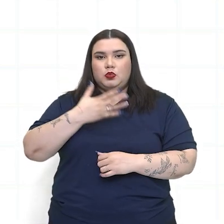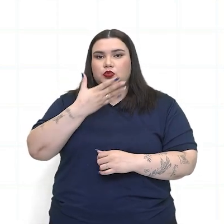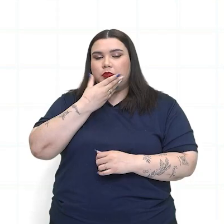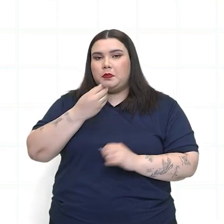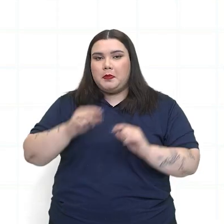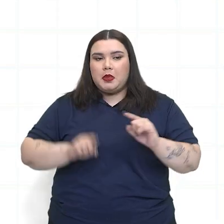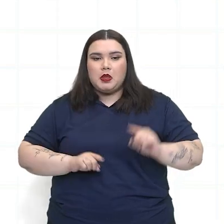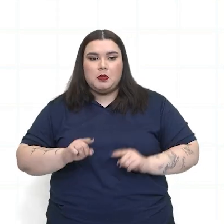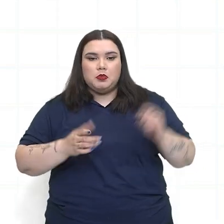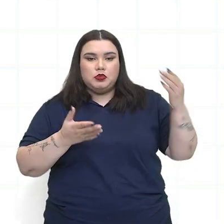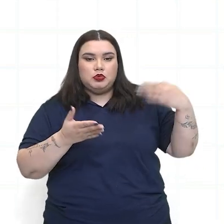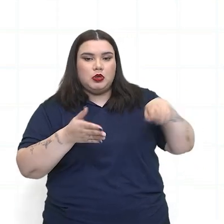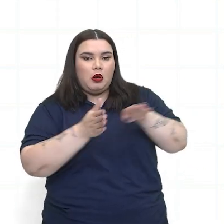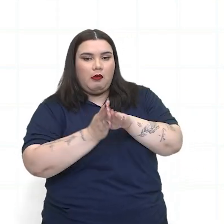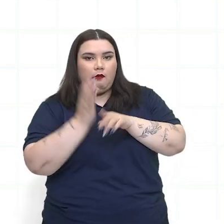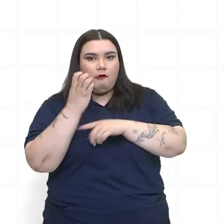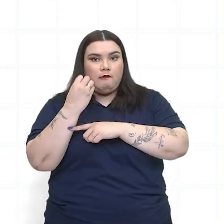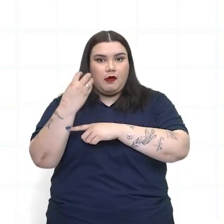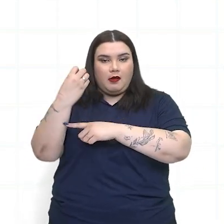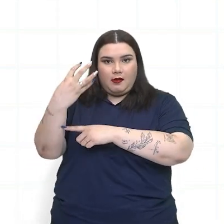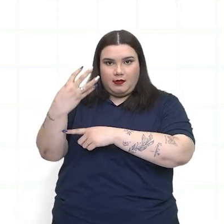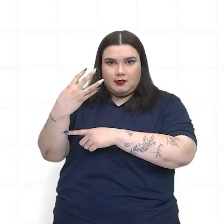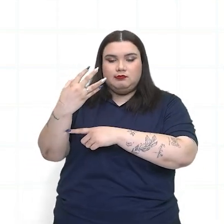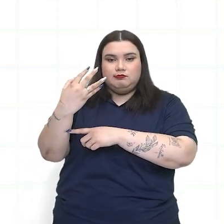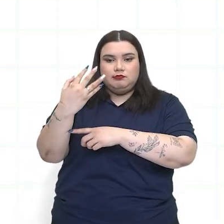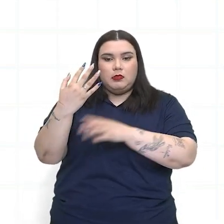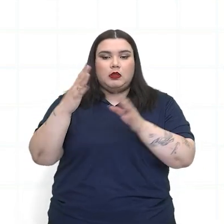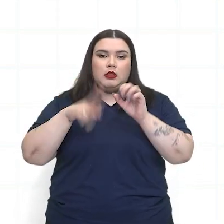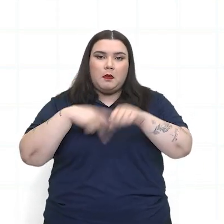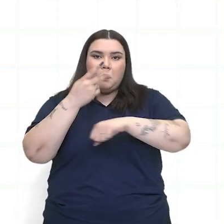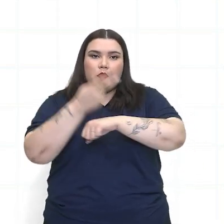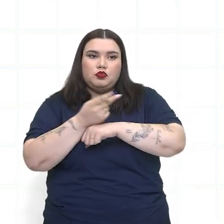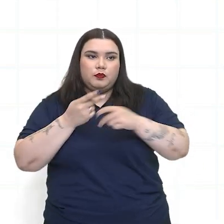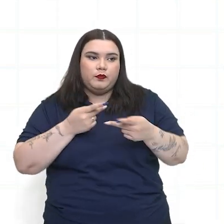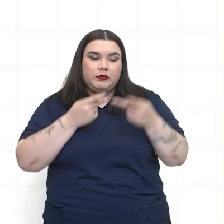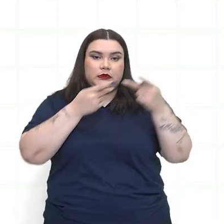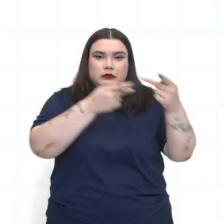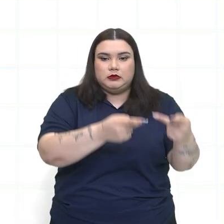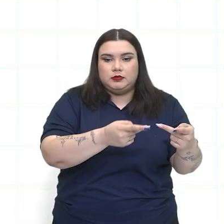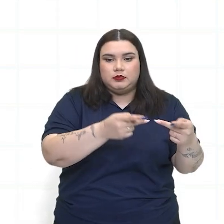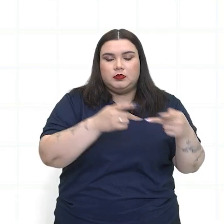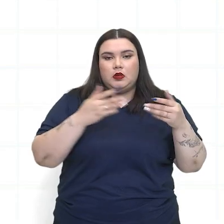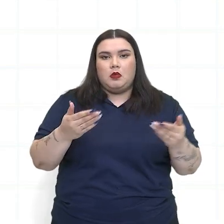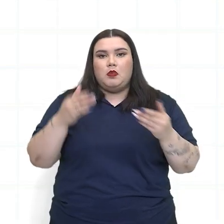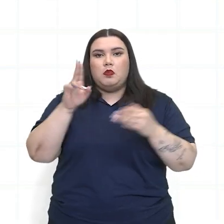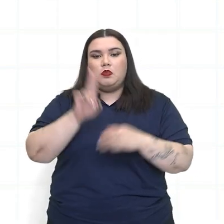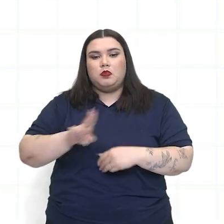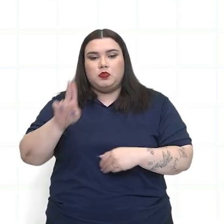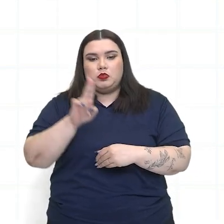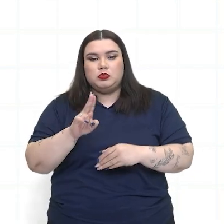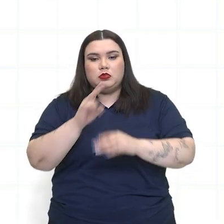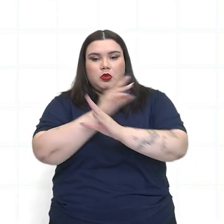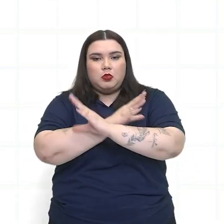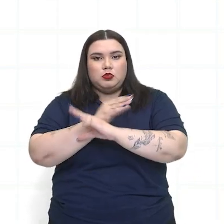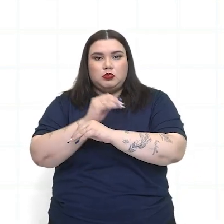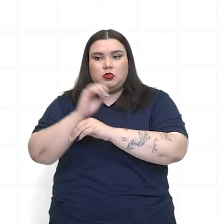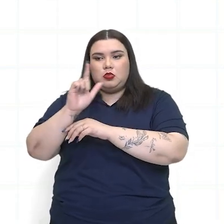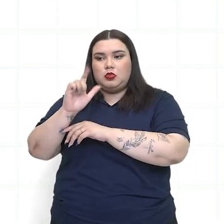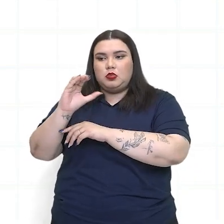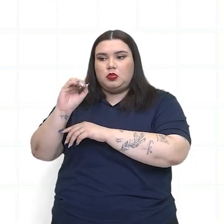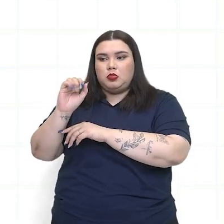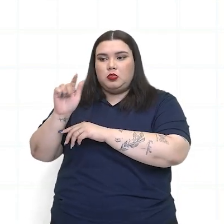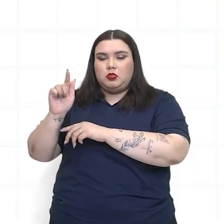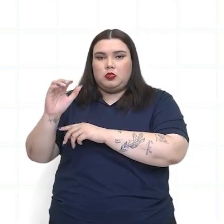de viagem, logo iremos visitá-los. Aqui, então, eu utilizo a vírgula